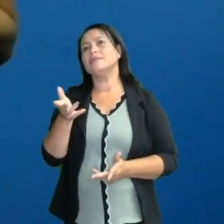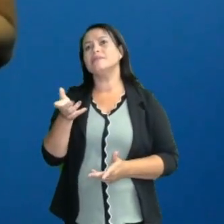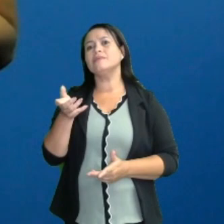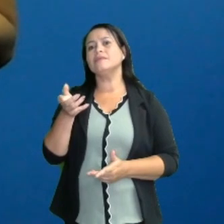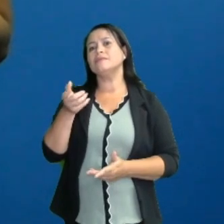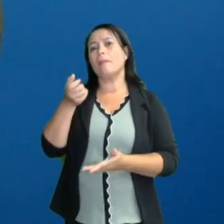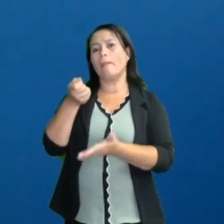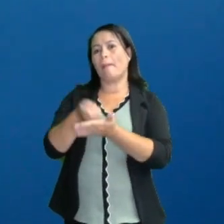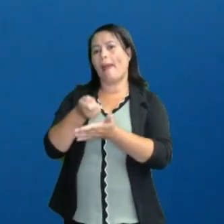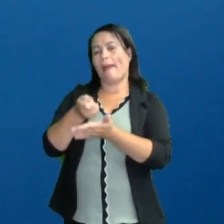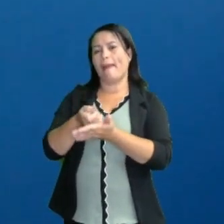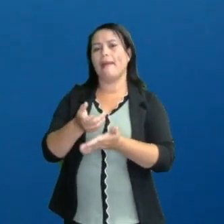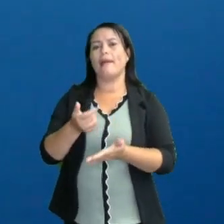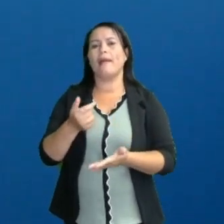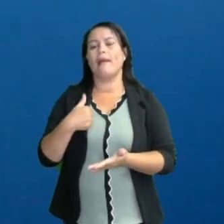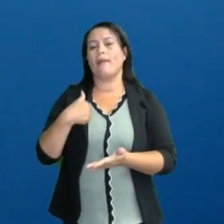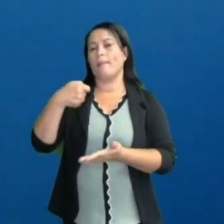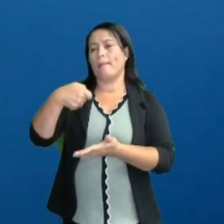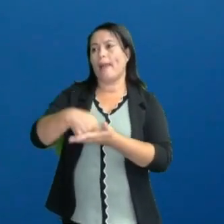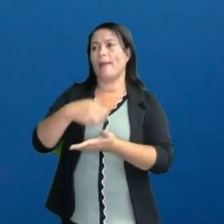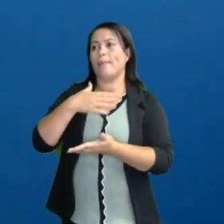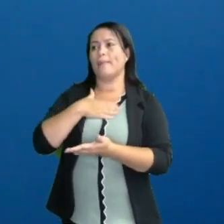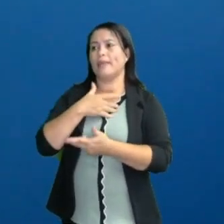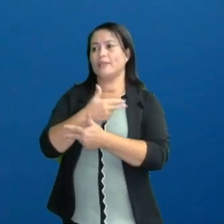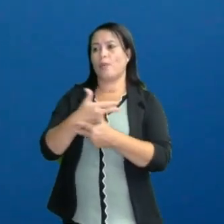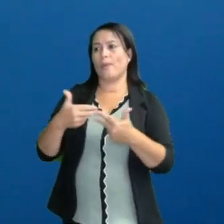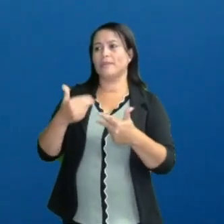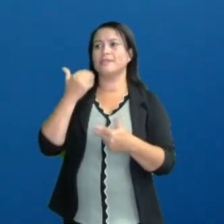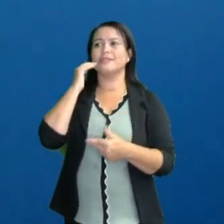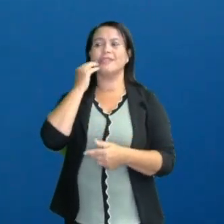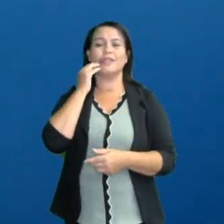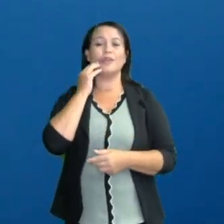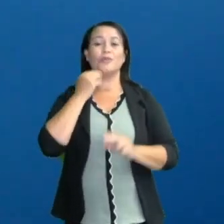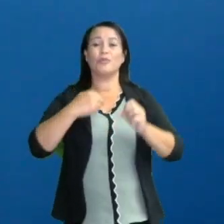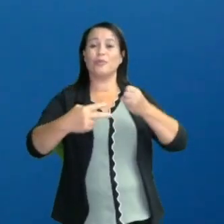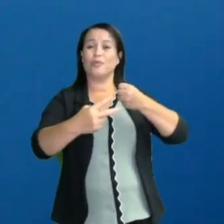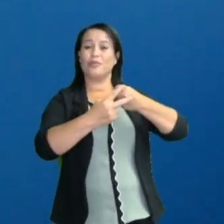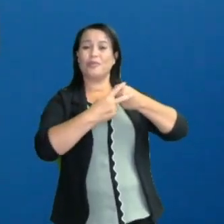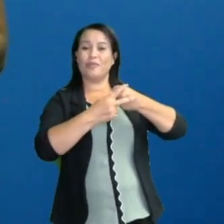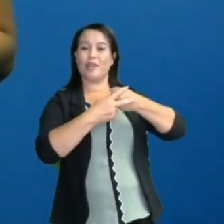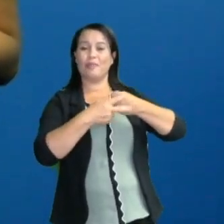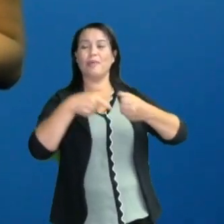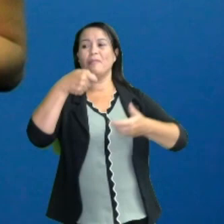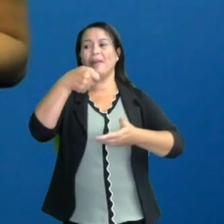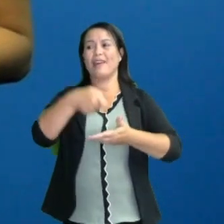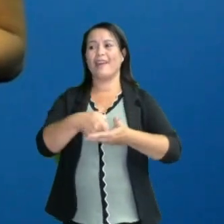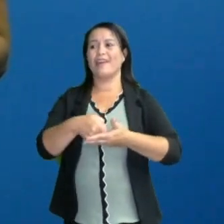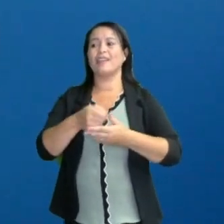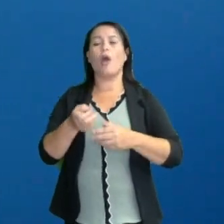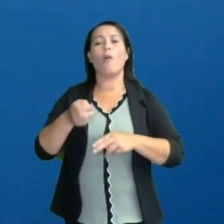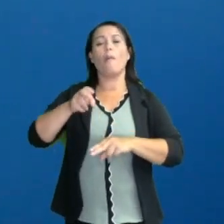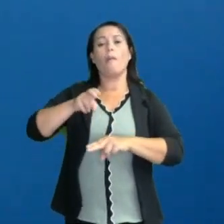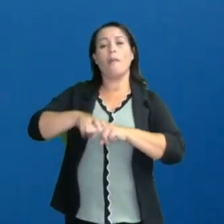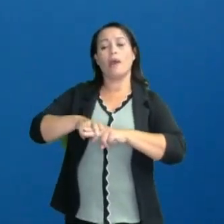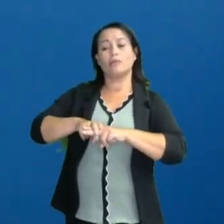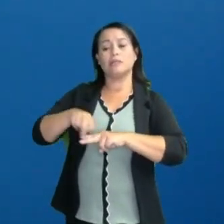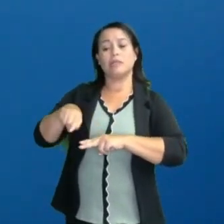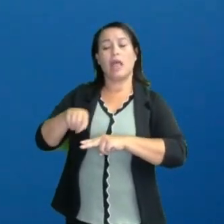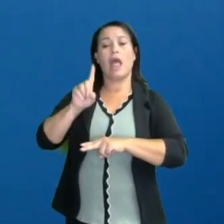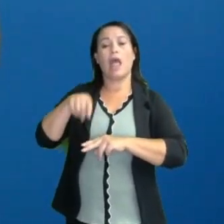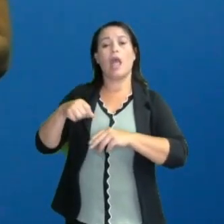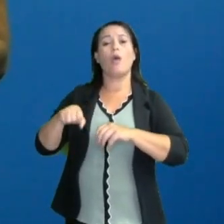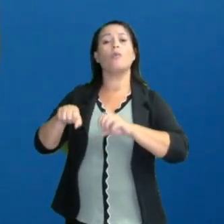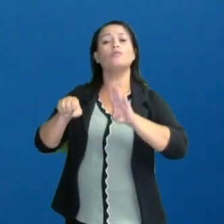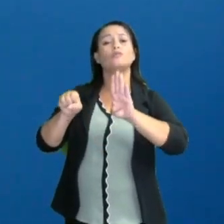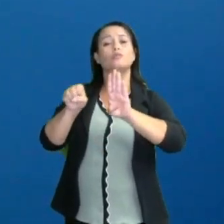verbo bancar. Tá certo? Eu banco minhas contas, vem do verbo bancar. Banco de sentar é um